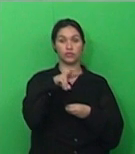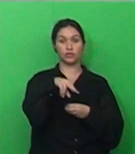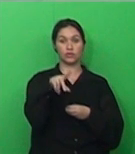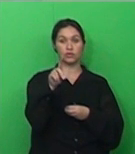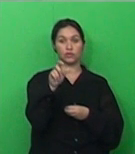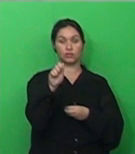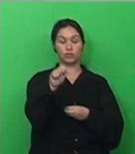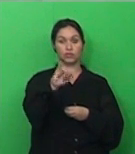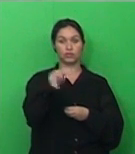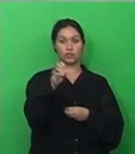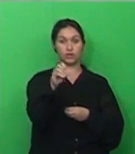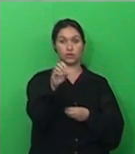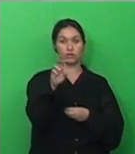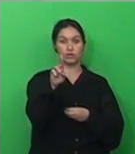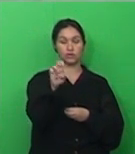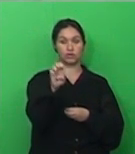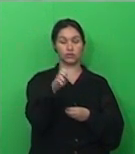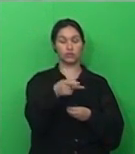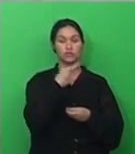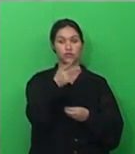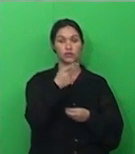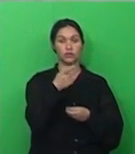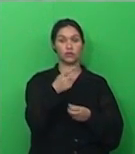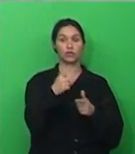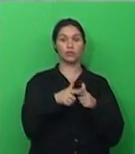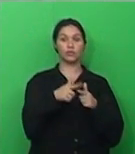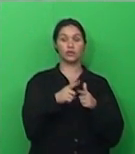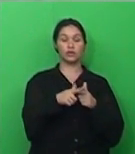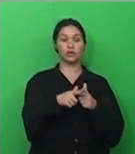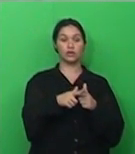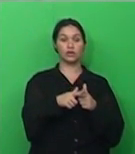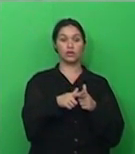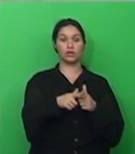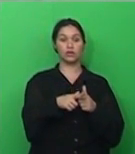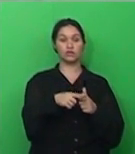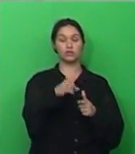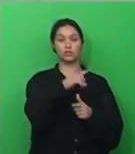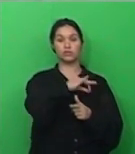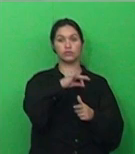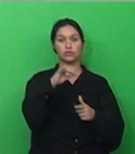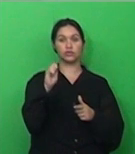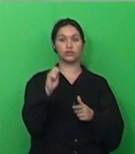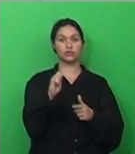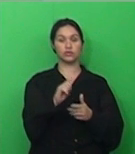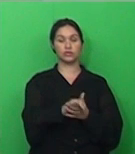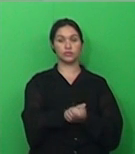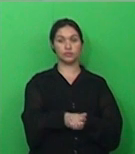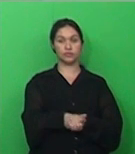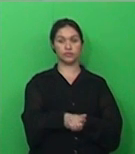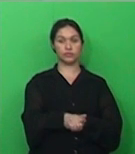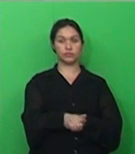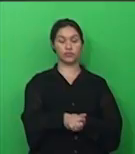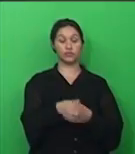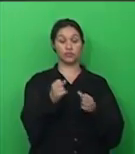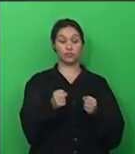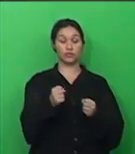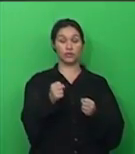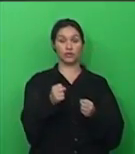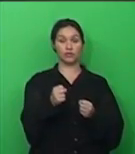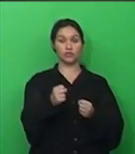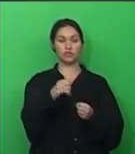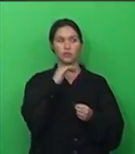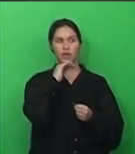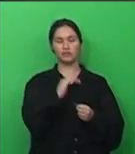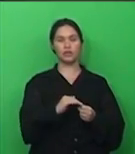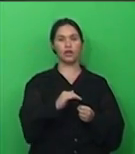Jore, por que não essas pessoas, durante o dia, já peguem um número para o outro dia? Fica à vontade, vereador Salésio. Nós